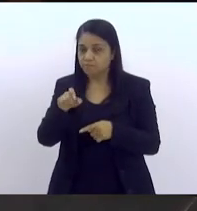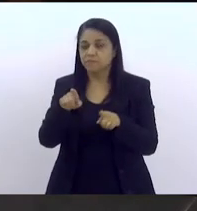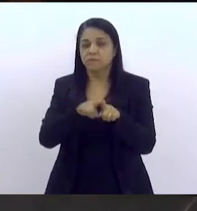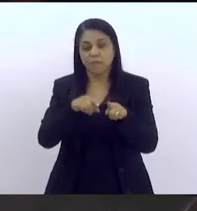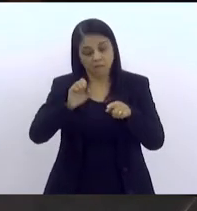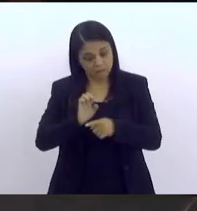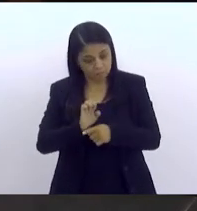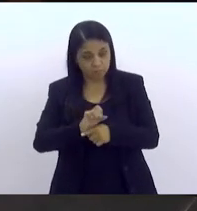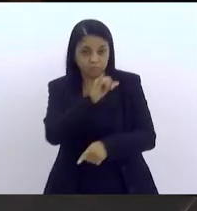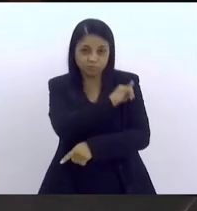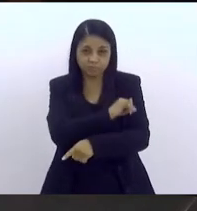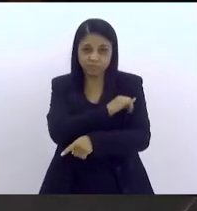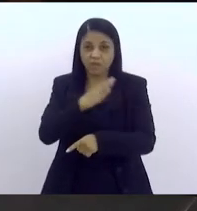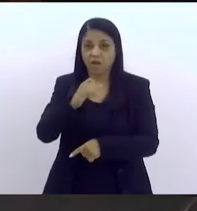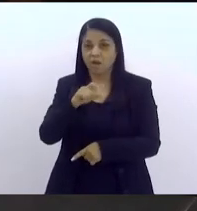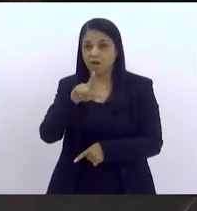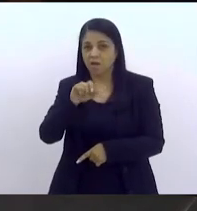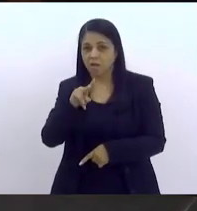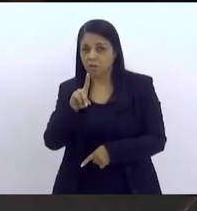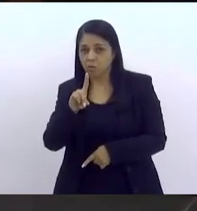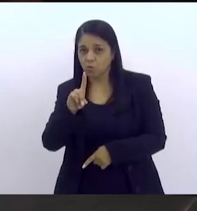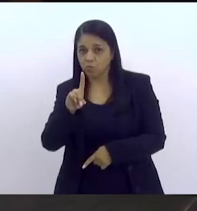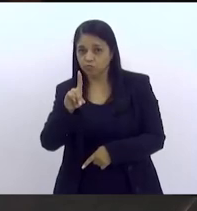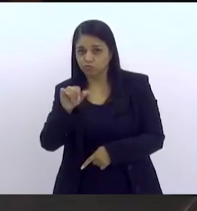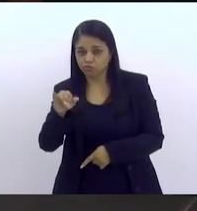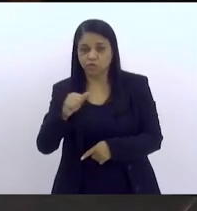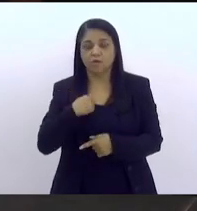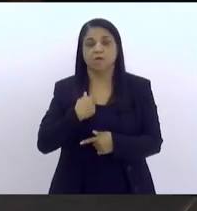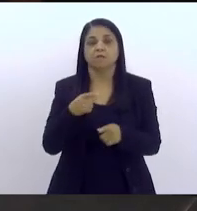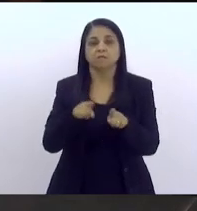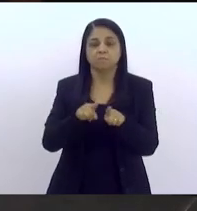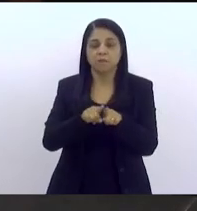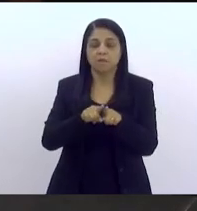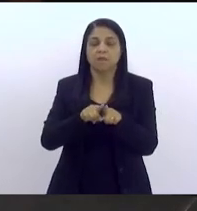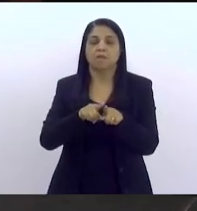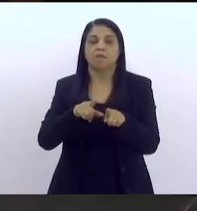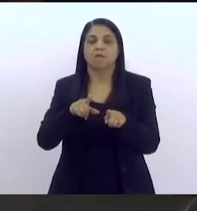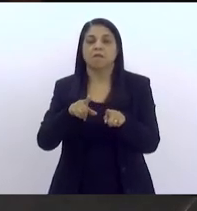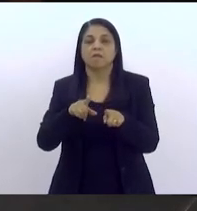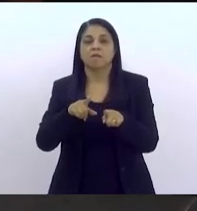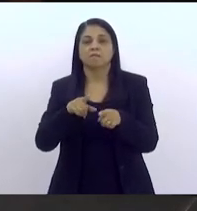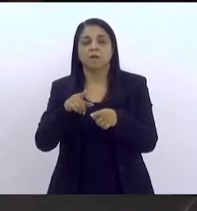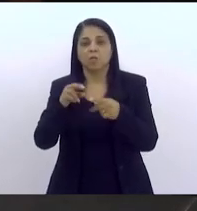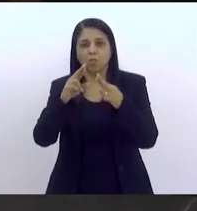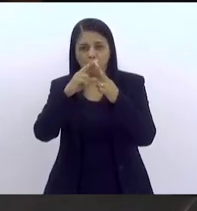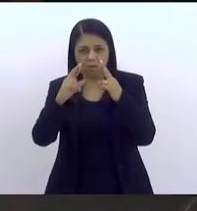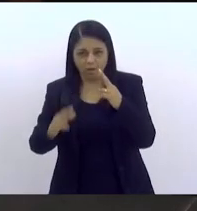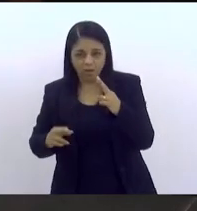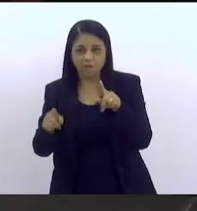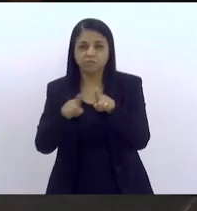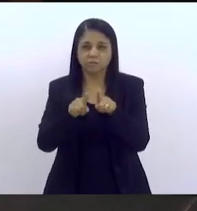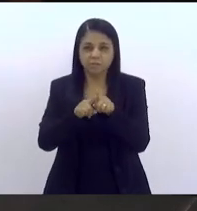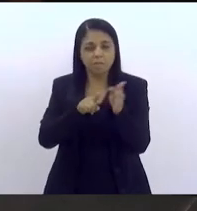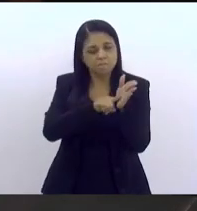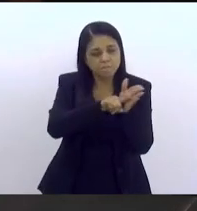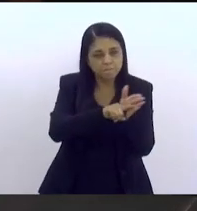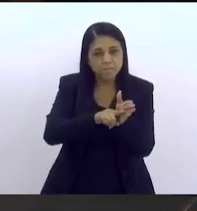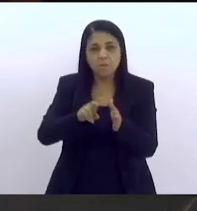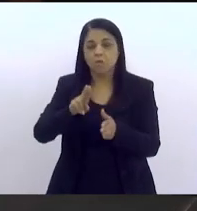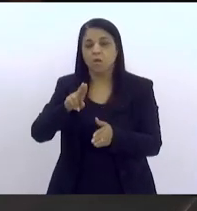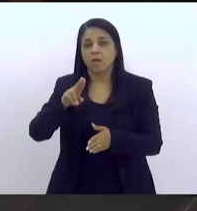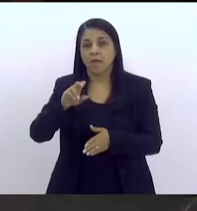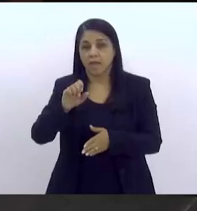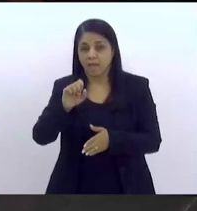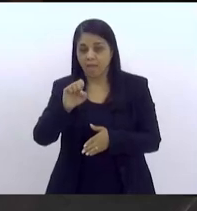estudos da professora Cláudia Leitte Moraes do Instituto medicina social da UERJ pesquisadores da